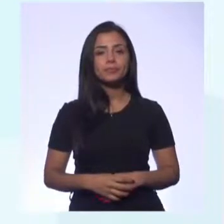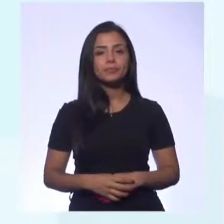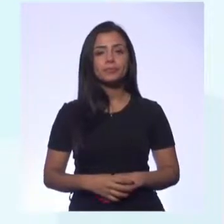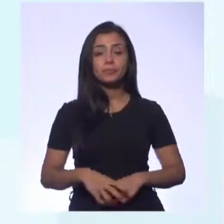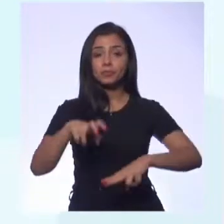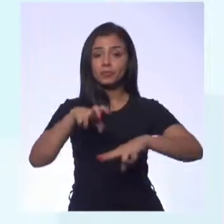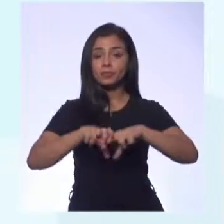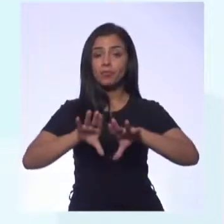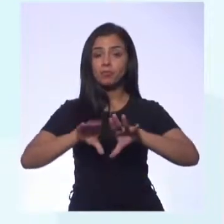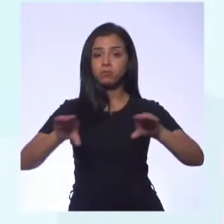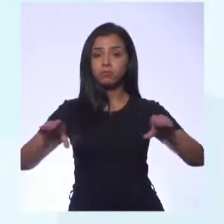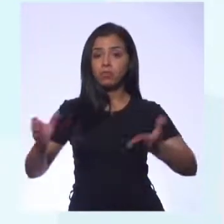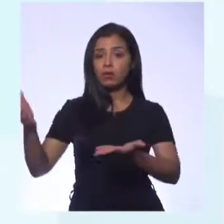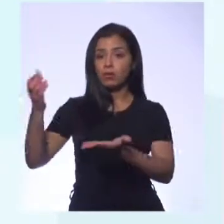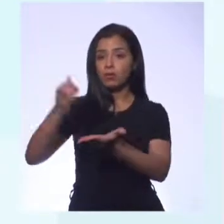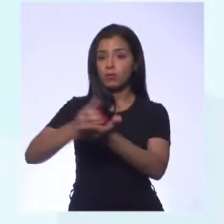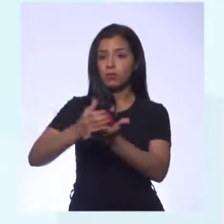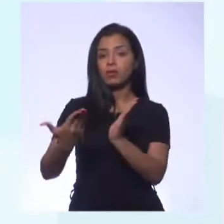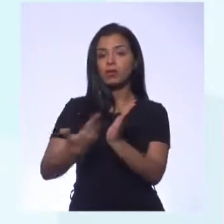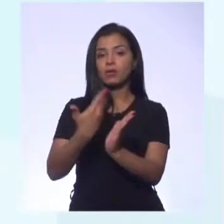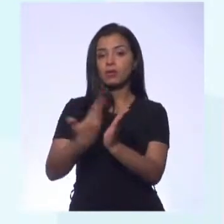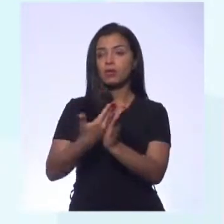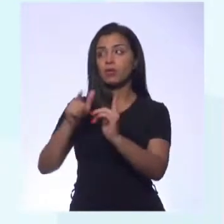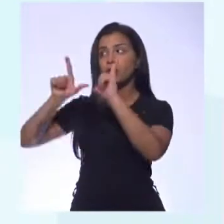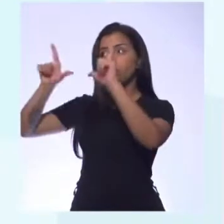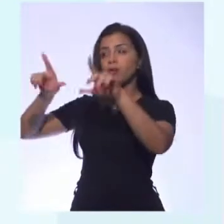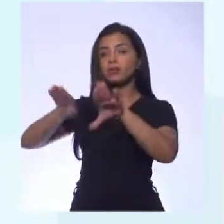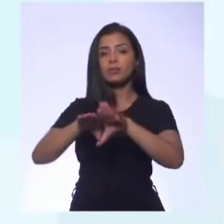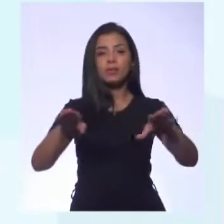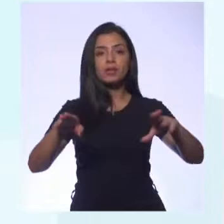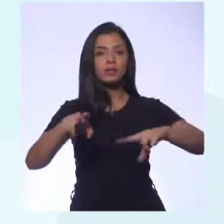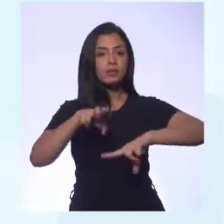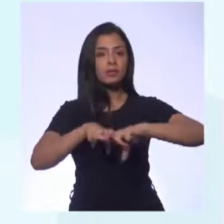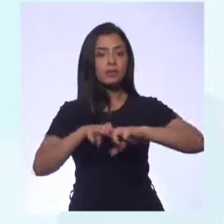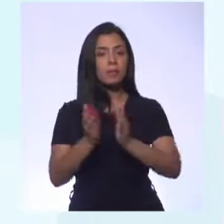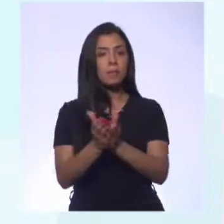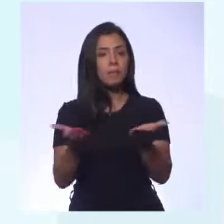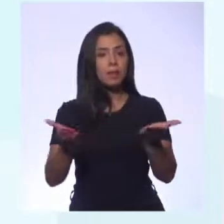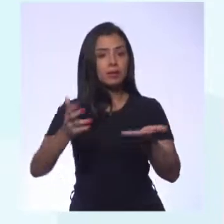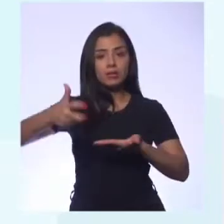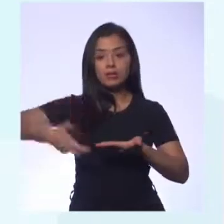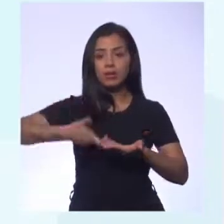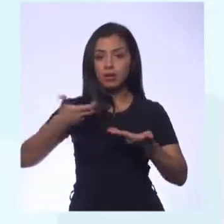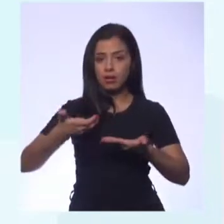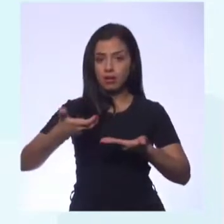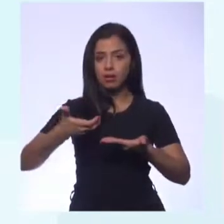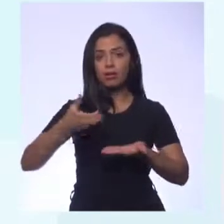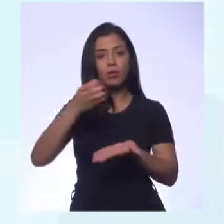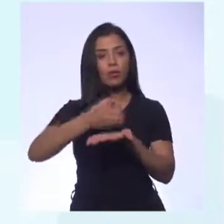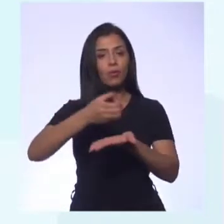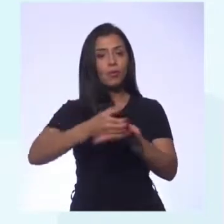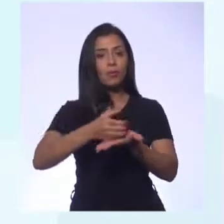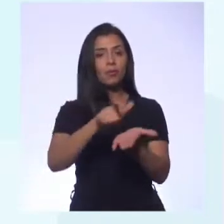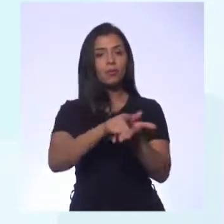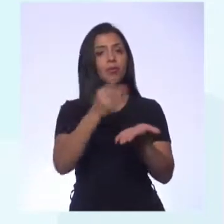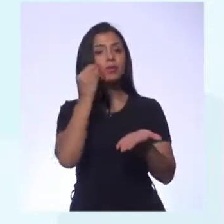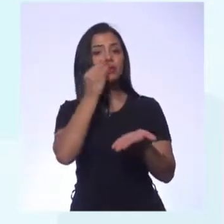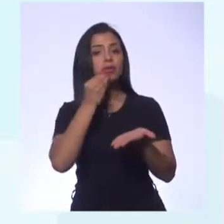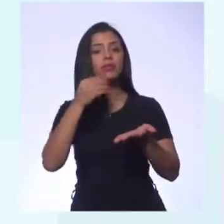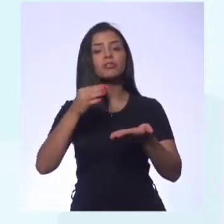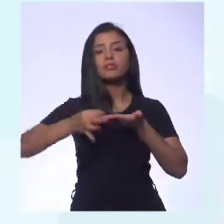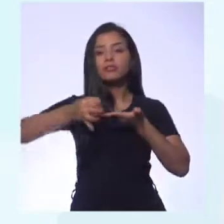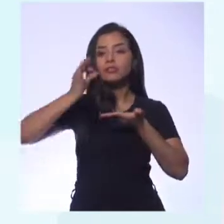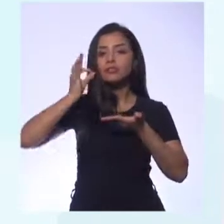Poltrona, copo, revista, quadros, mesa, cadeiras, pratos, talheres, copos, guardanapos,